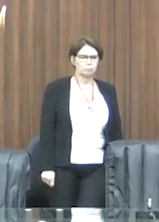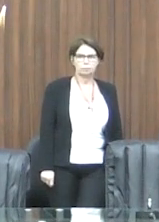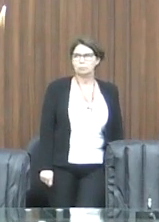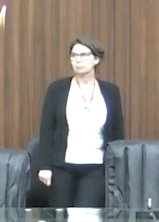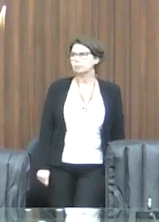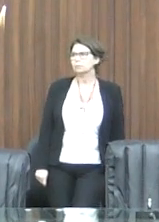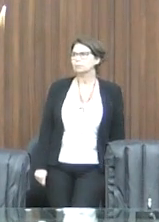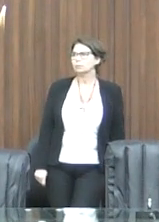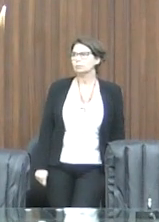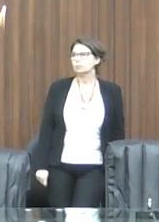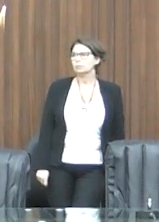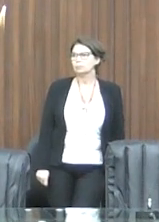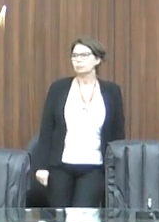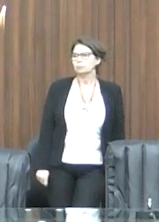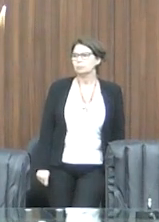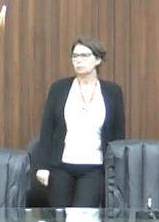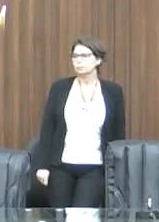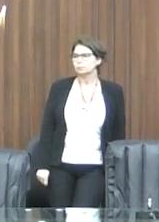PT,